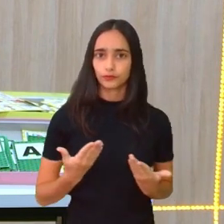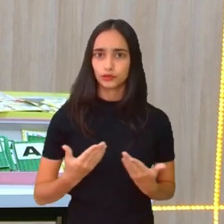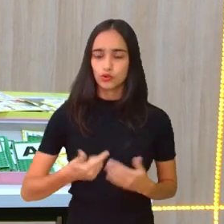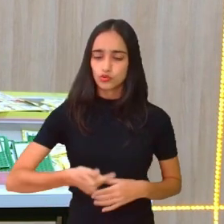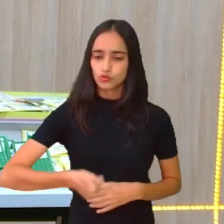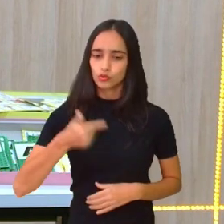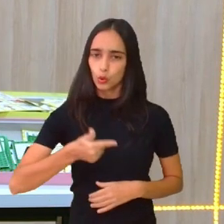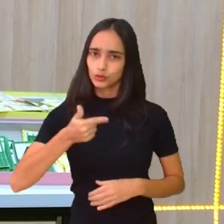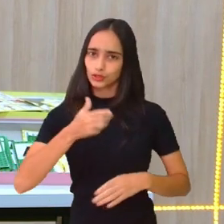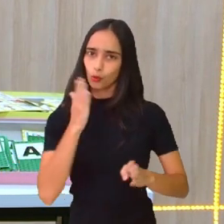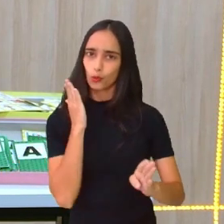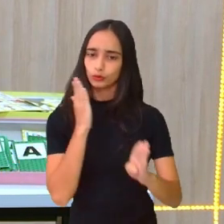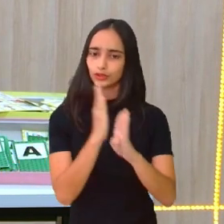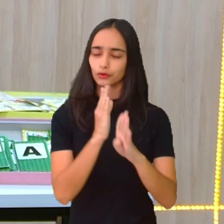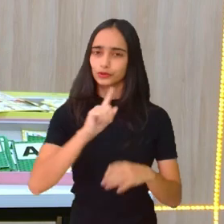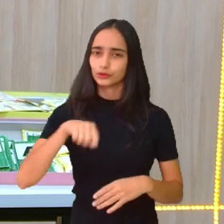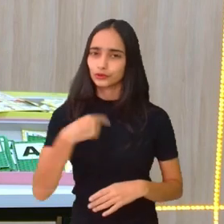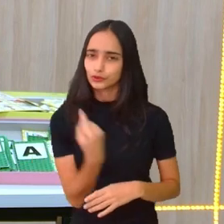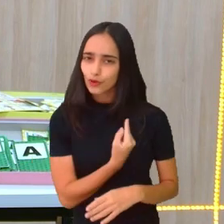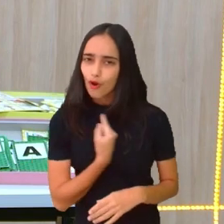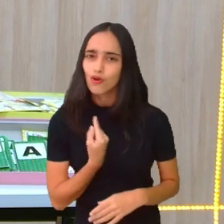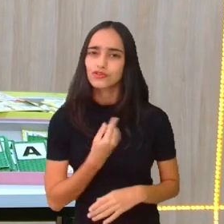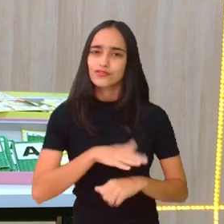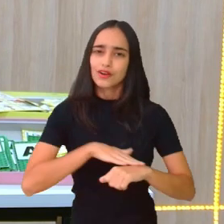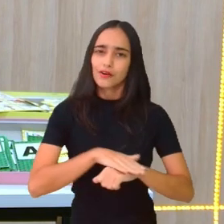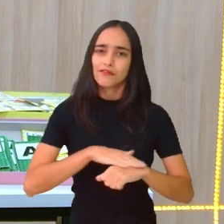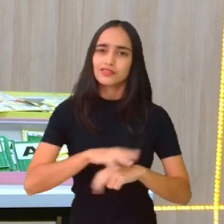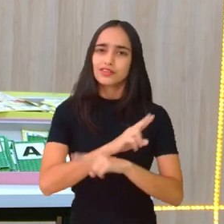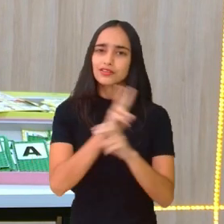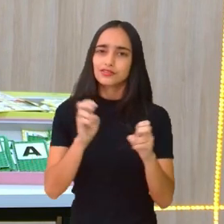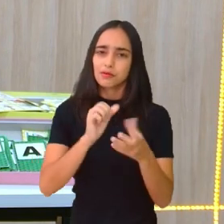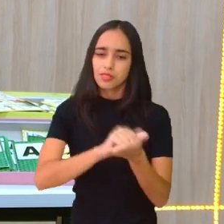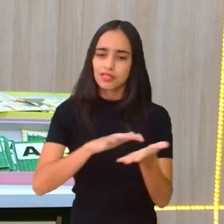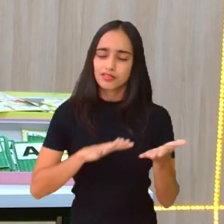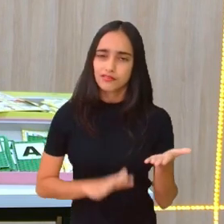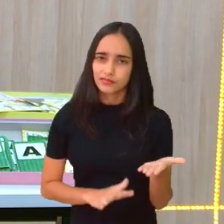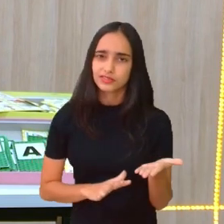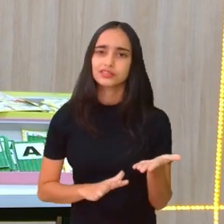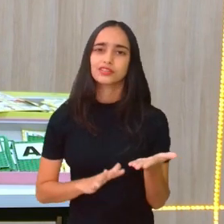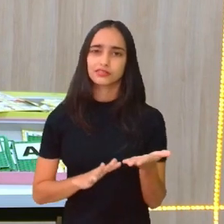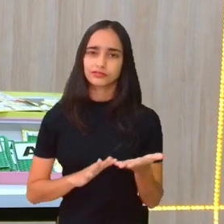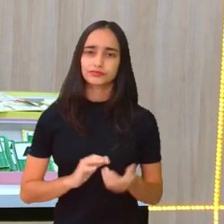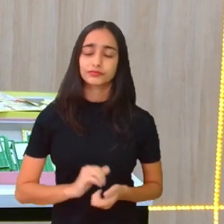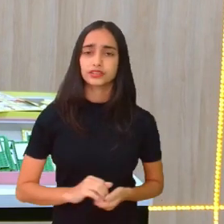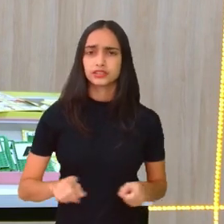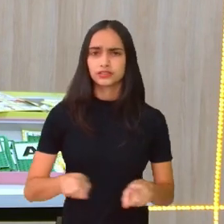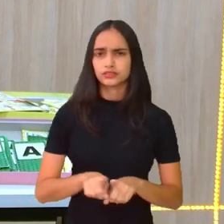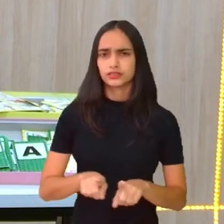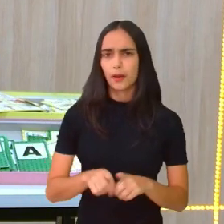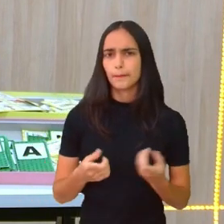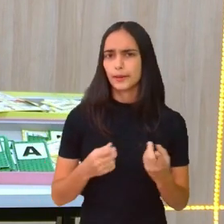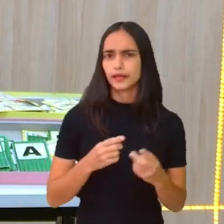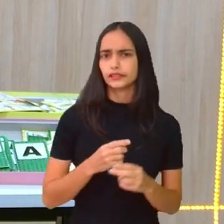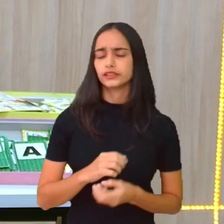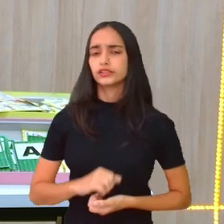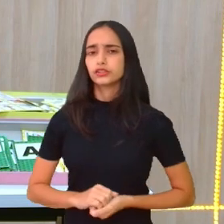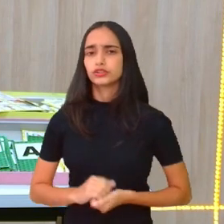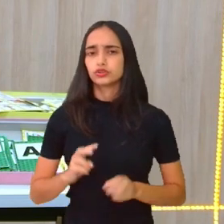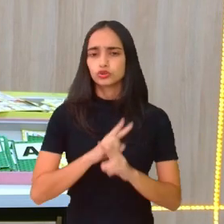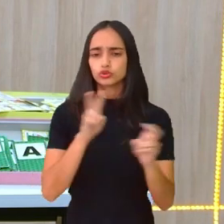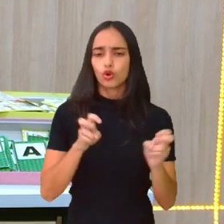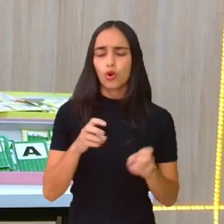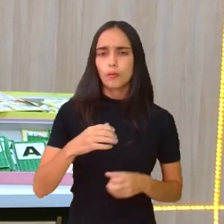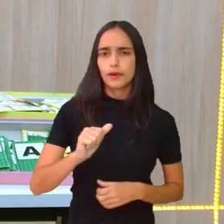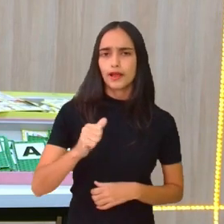segundo encontro, a gente vai falar justamente sobre isso, né? A gente vai falar dos aspectos evidenciados, né,